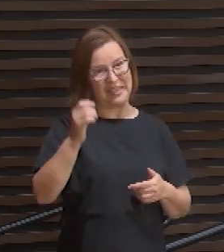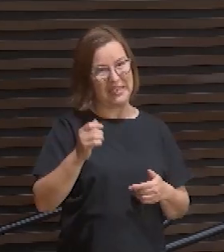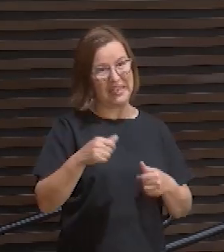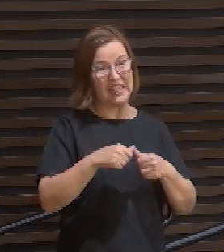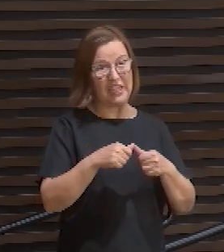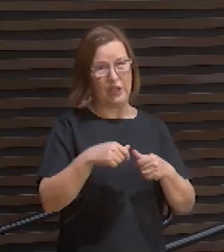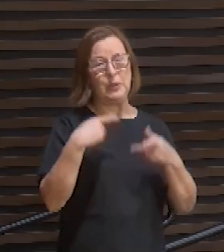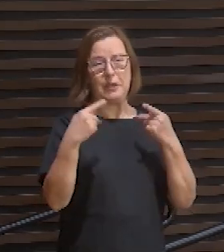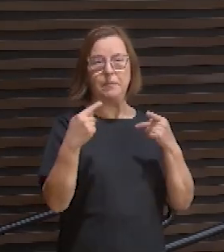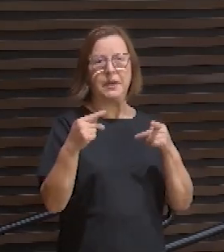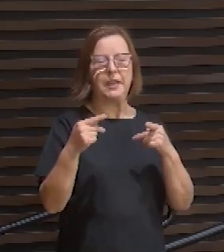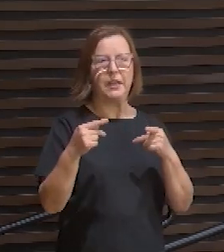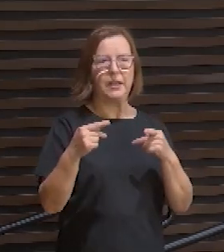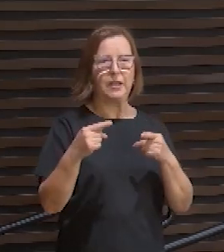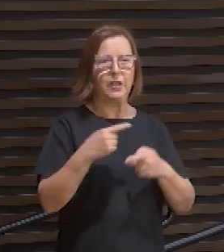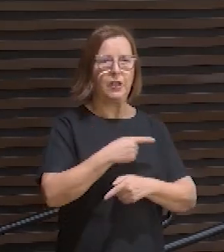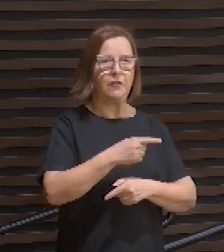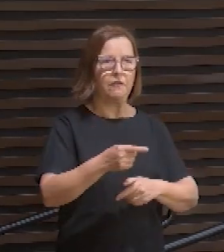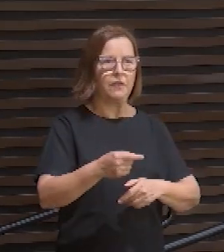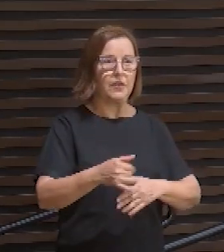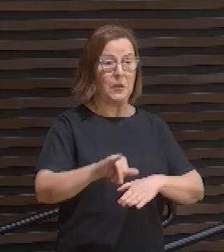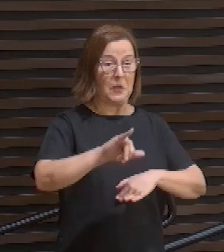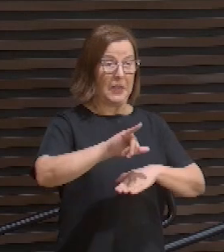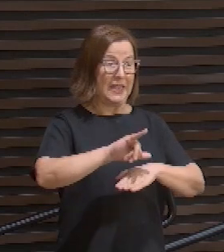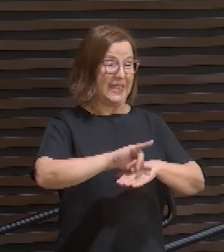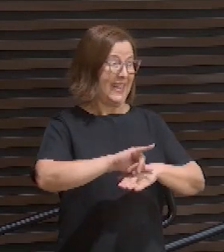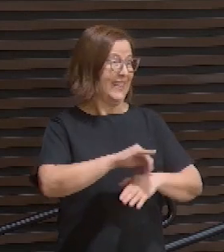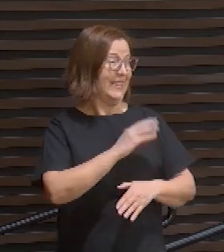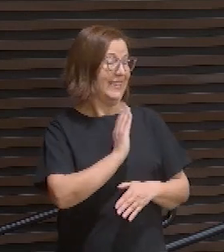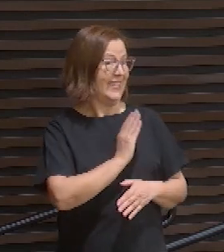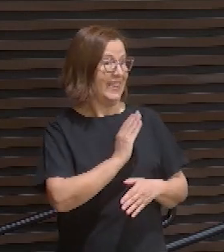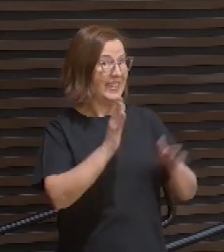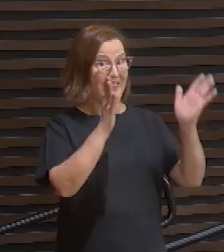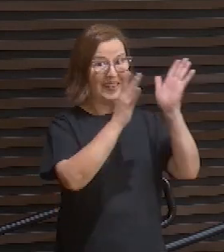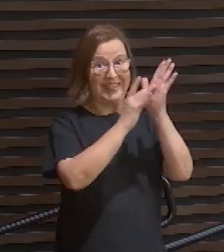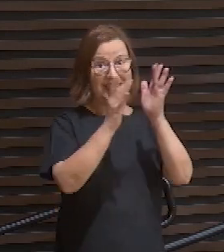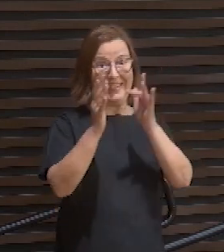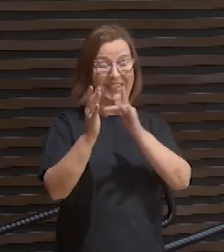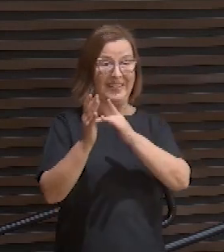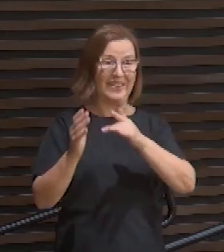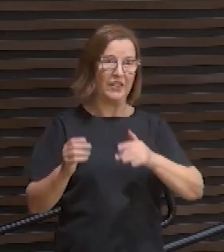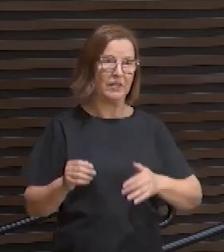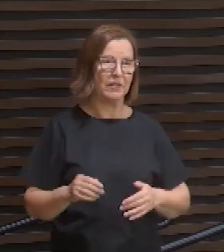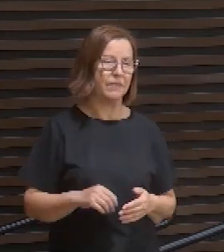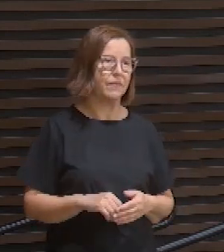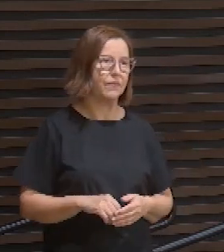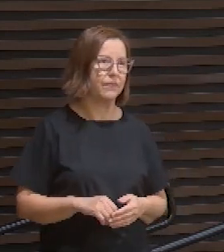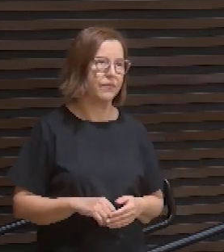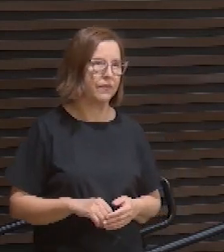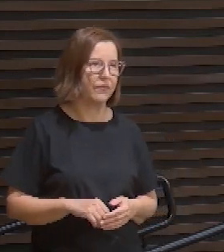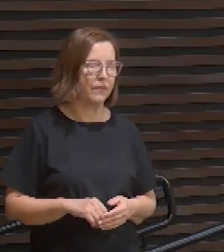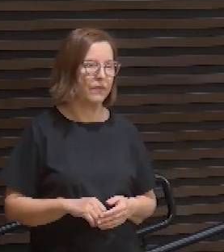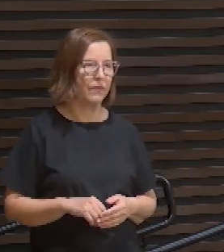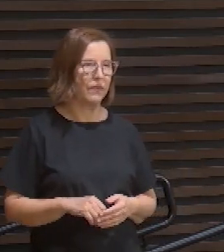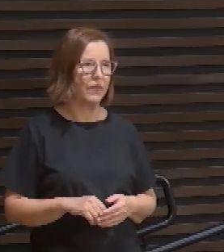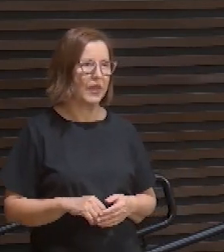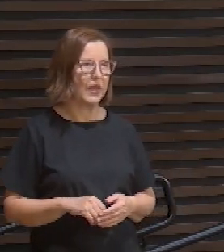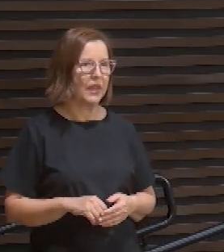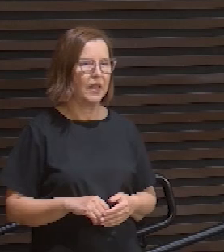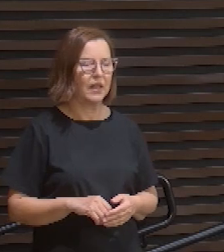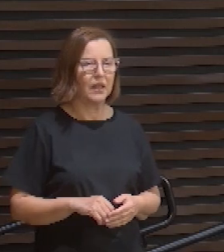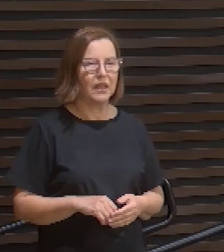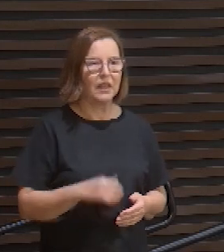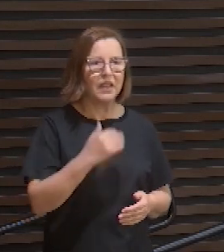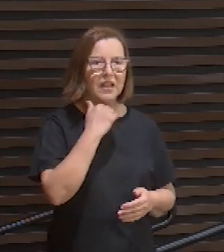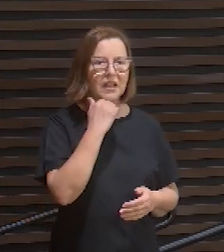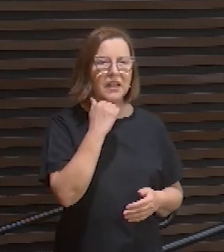Você é o centro do coração de Jesus. Problema na igreja contemporânea, eles não vão dizer claramente que